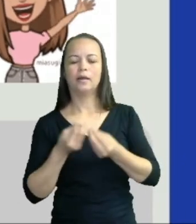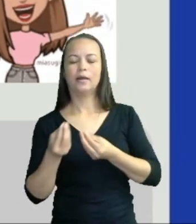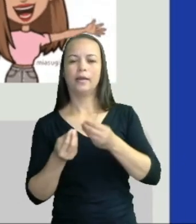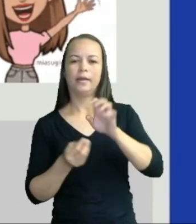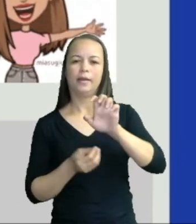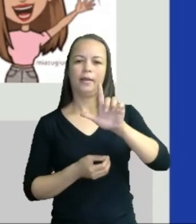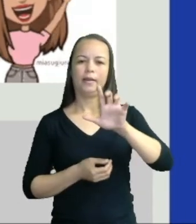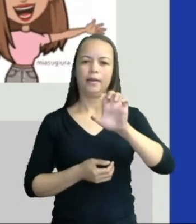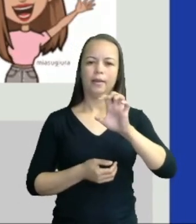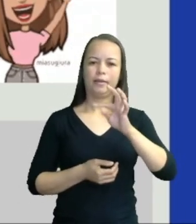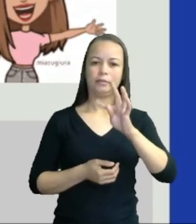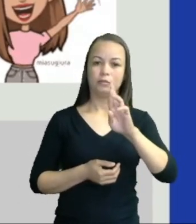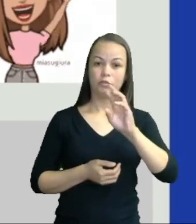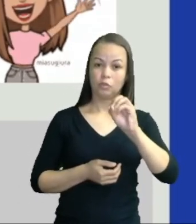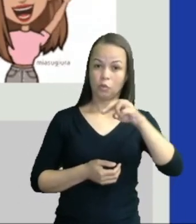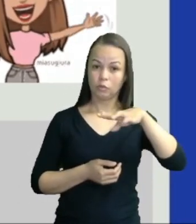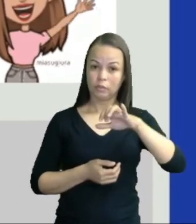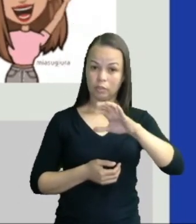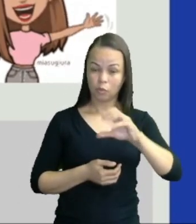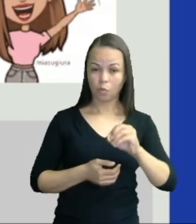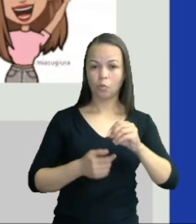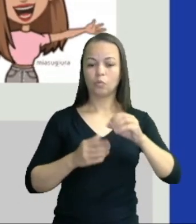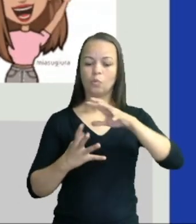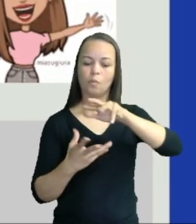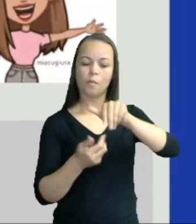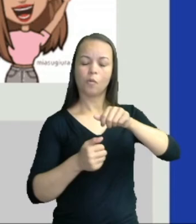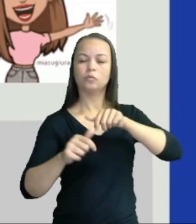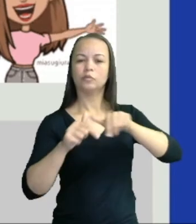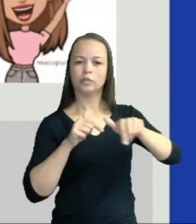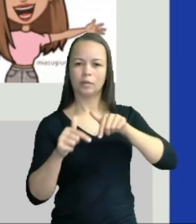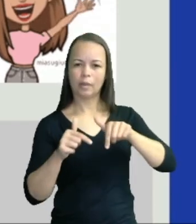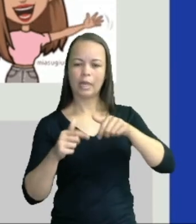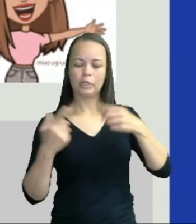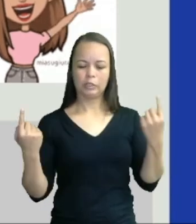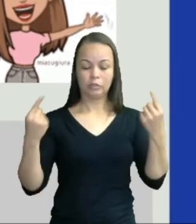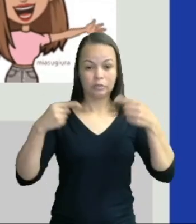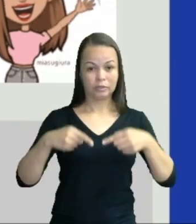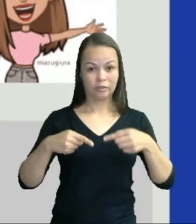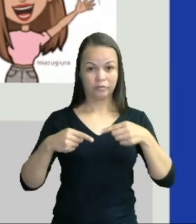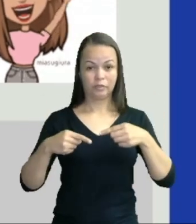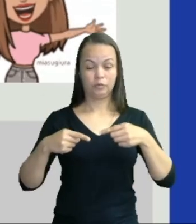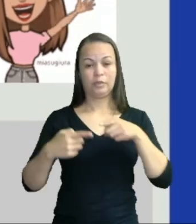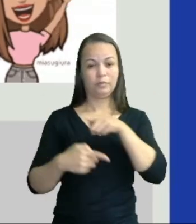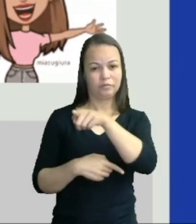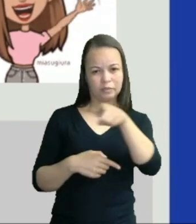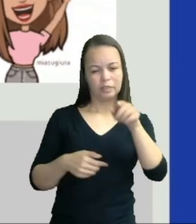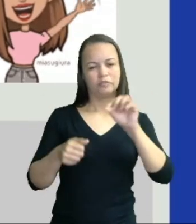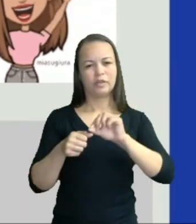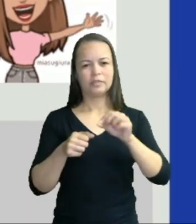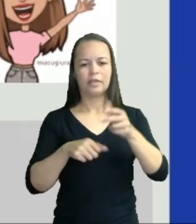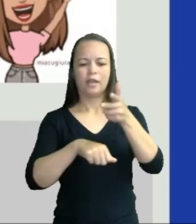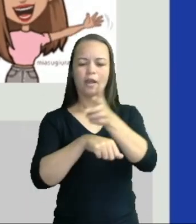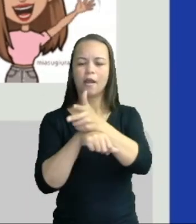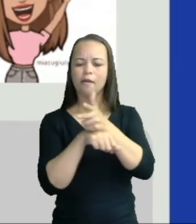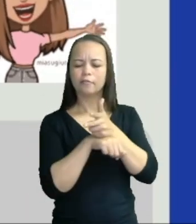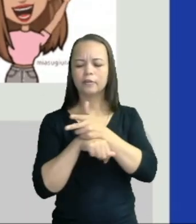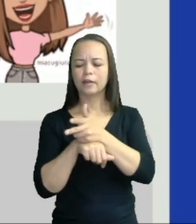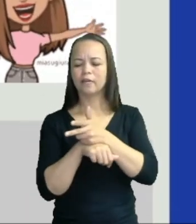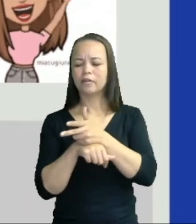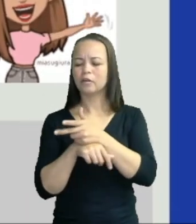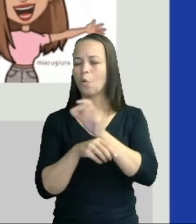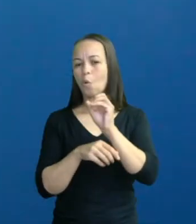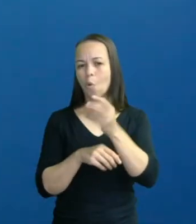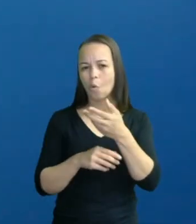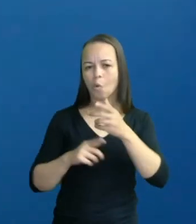as mudanças nos aparelhos eletrônicos domésticos, as mudanças nos aparelhos eletrônicos, o vídeo que traz os meios